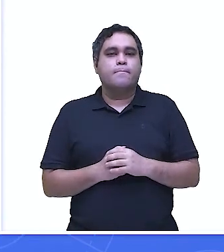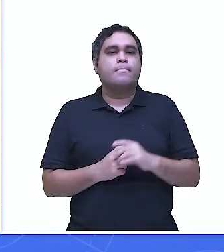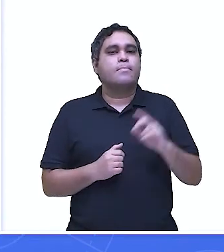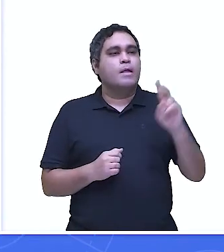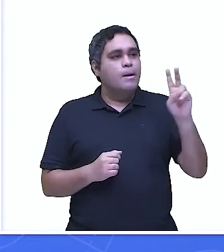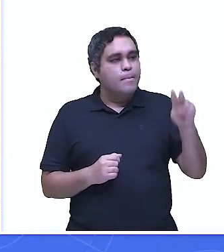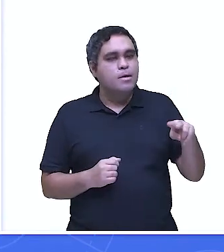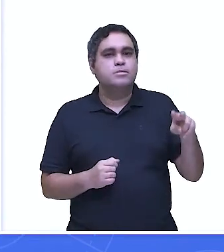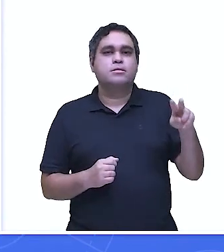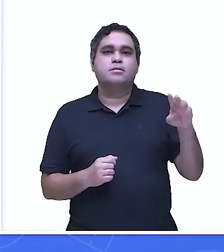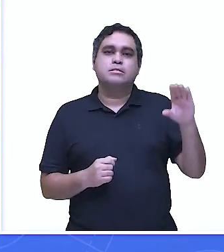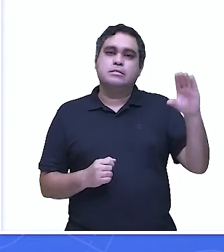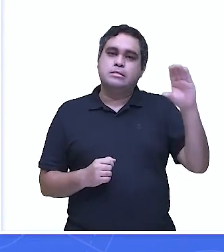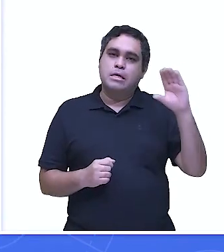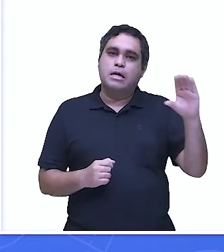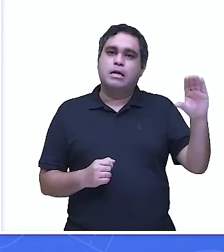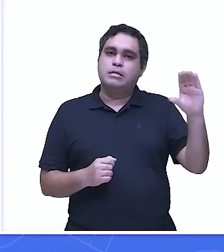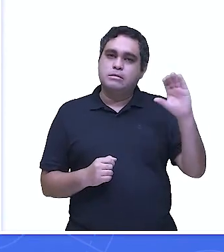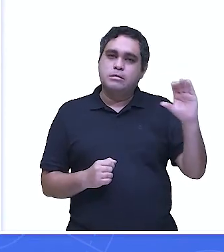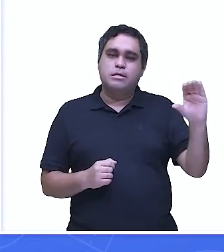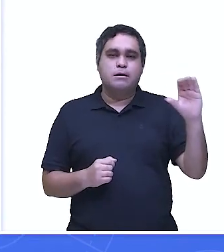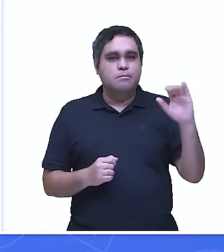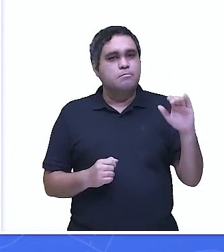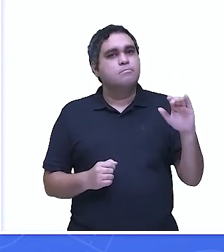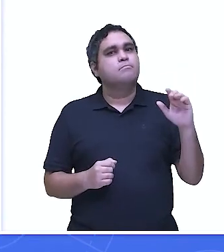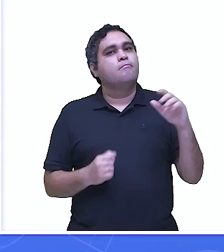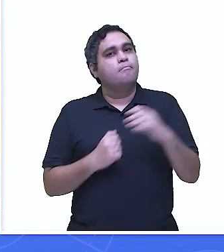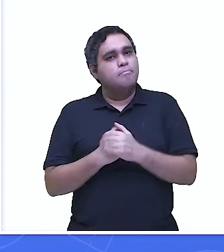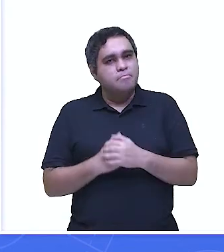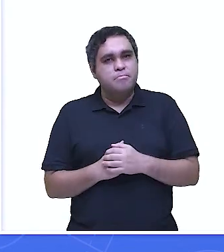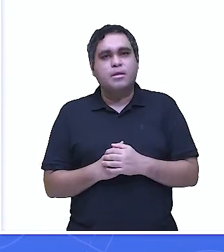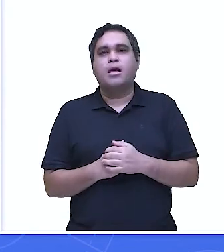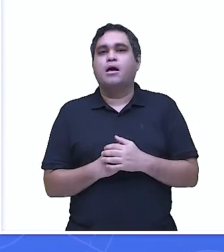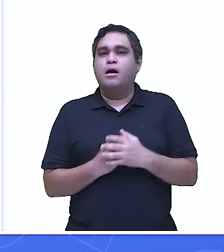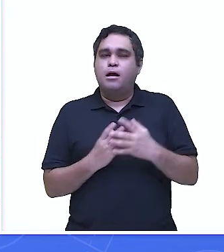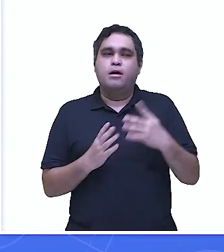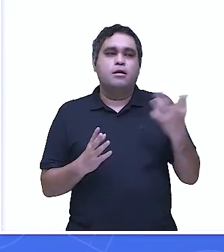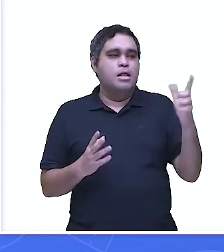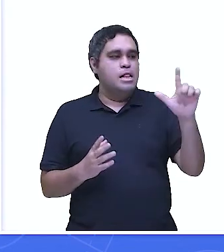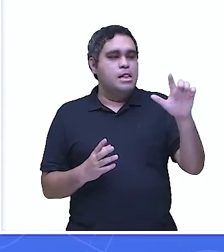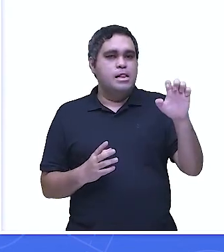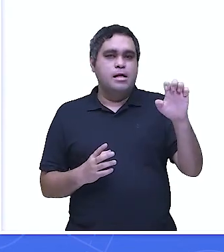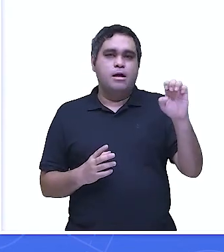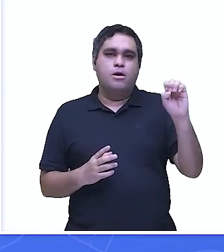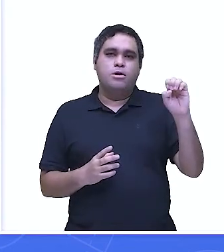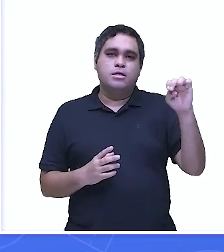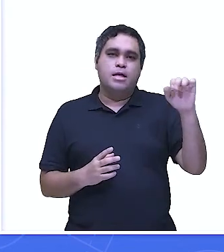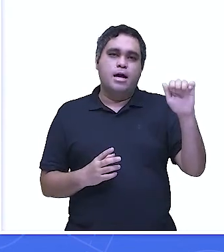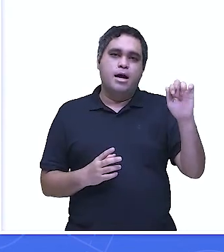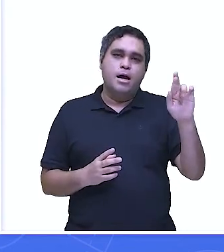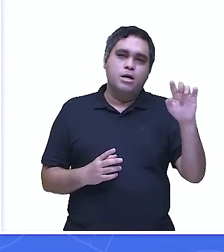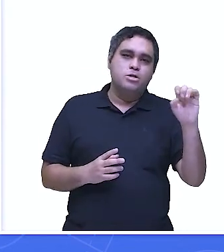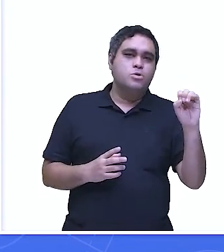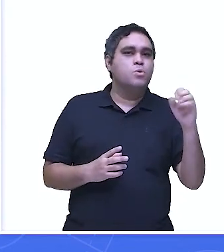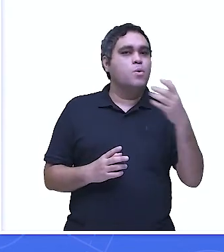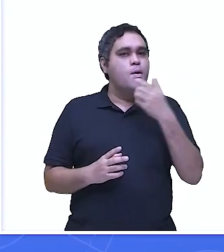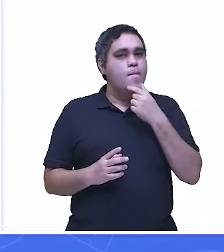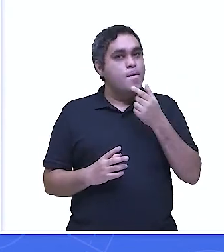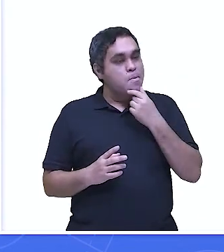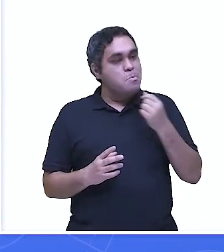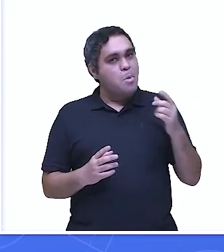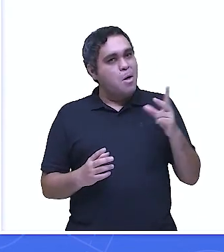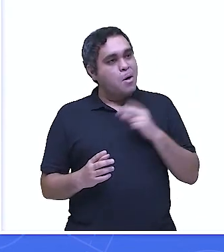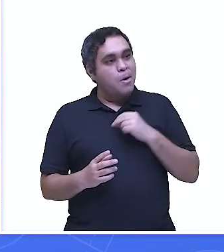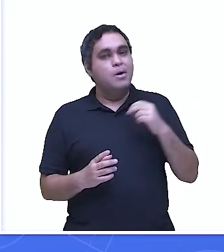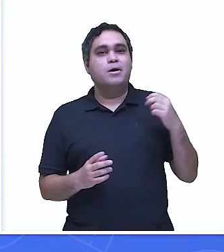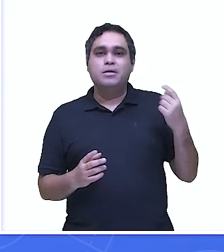diretora. Letter C. Então tá todo mundo achando aqui que é letter C. Olha o Leonardo, olha um boy. Vamos lá, meninos. Vamos